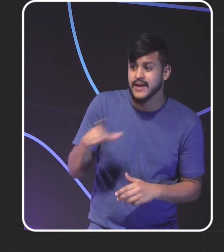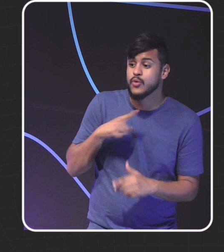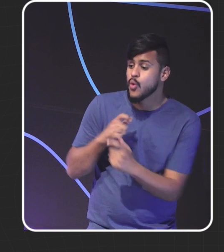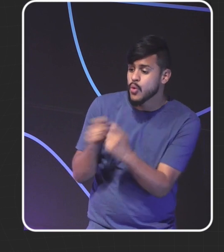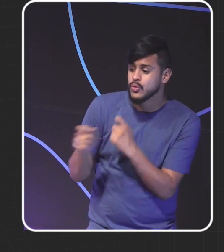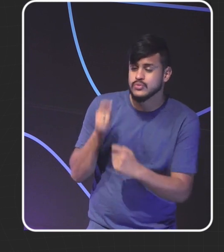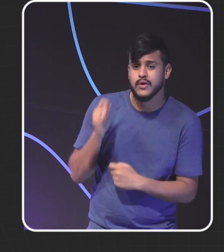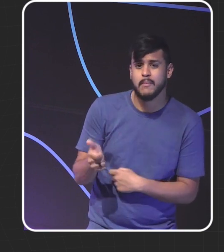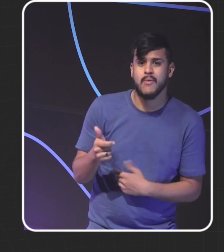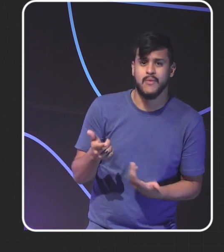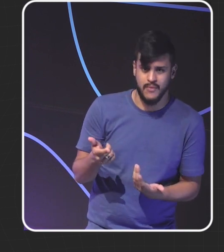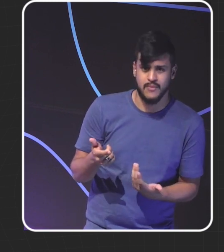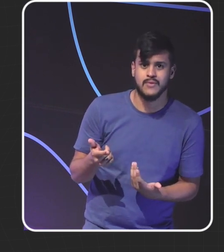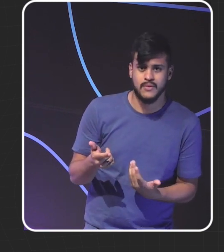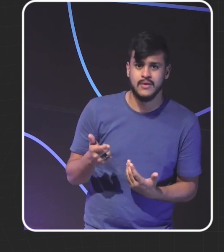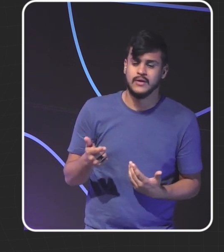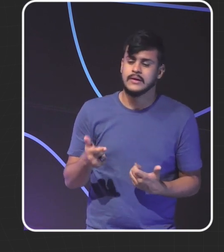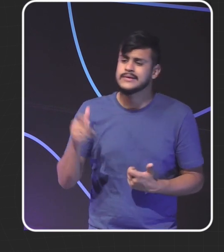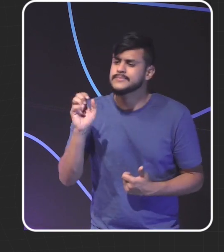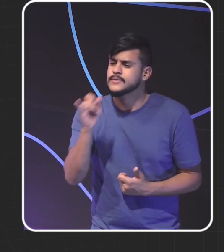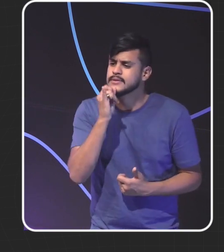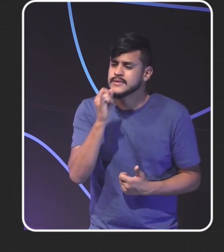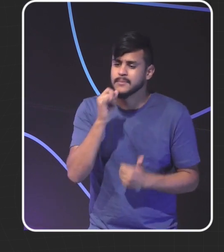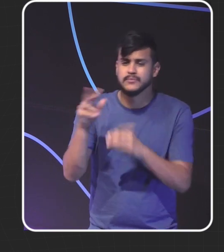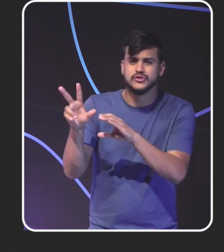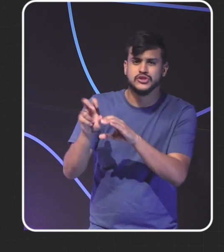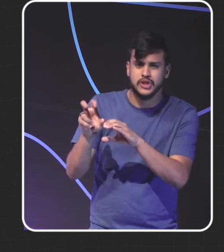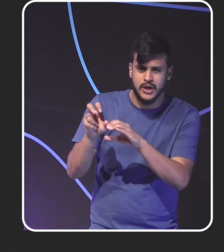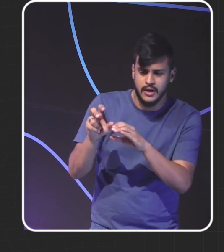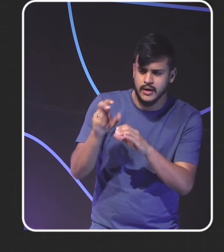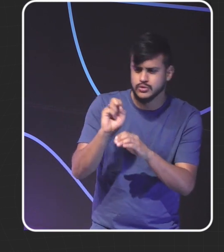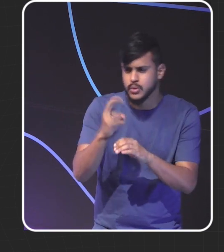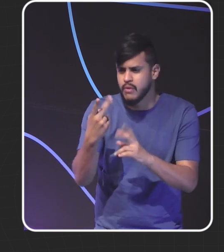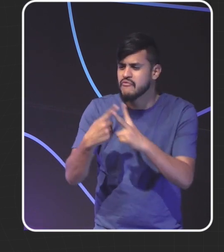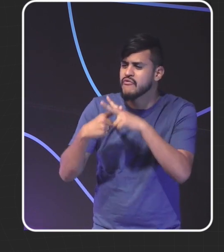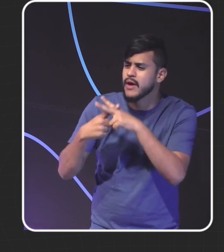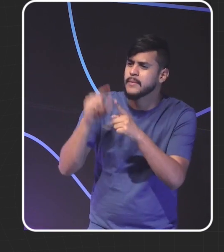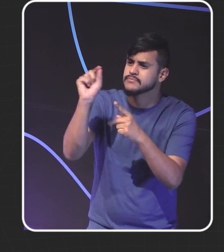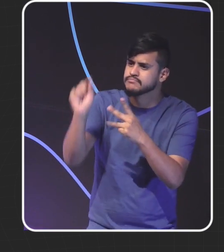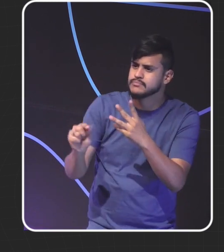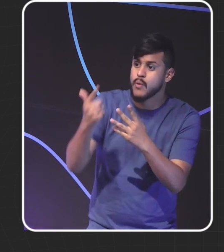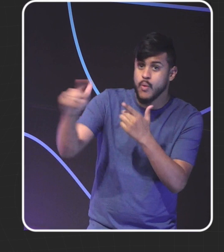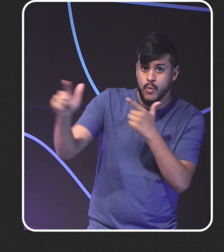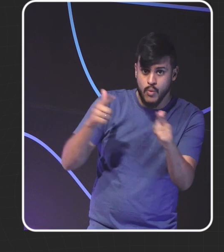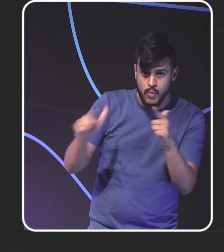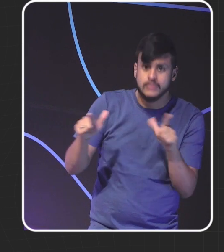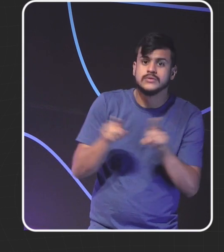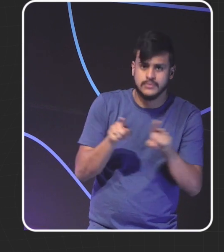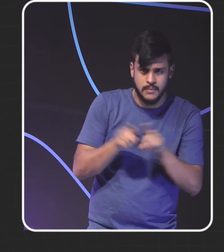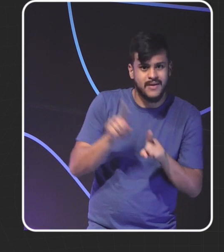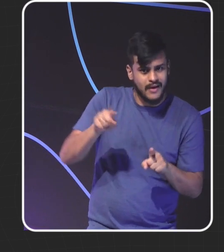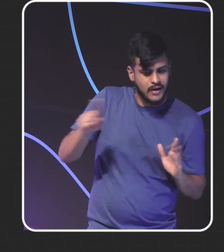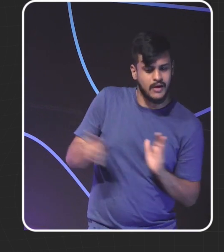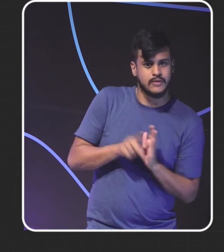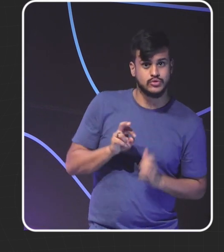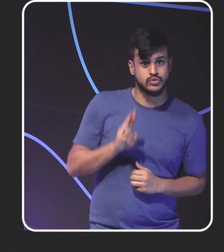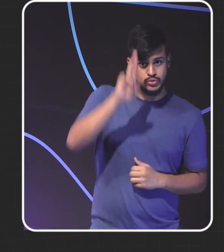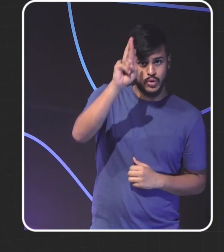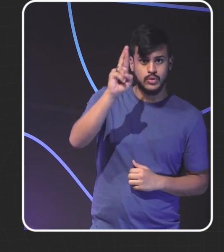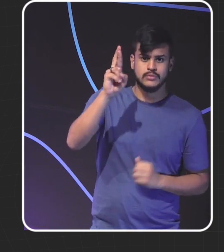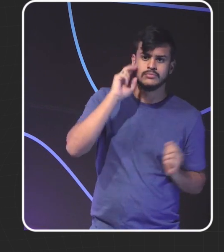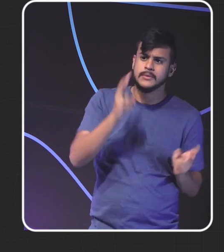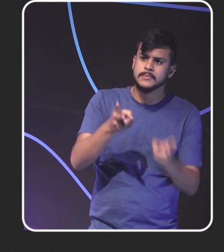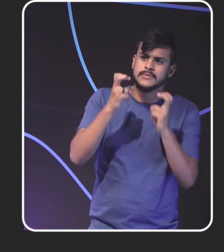controle, né? Eu acho que, por exemplo, se a gente pegar o ChatGPT ou algumas outras ferramentas que são proprietárias, a gente não tem